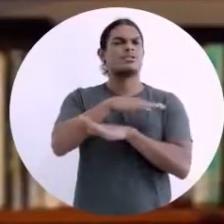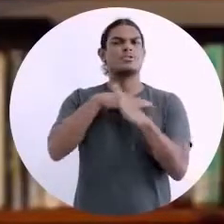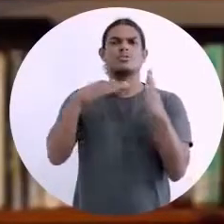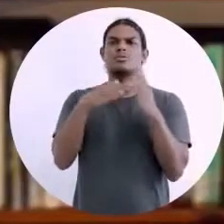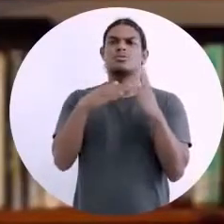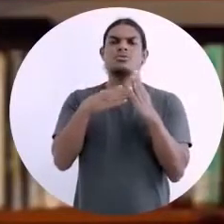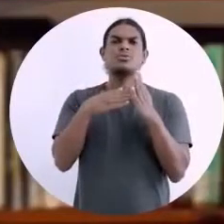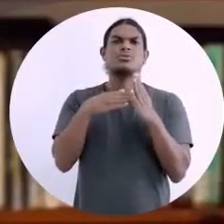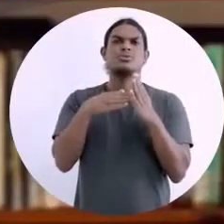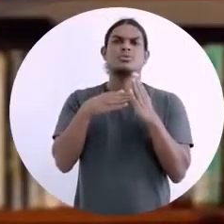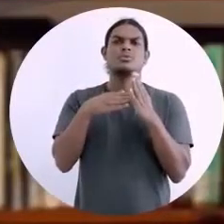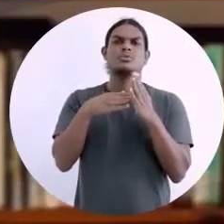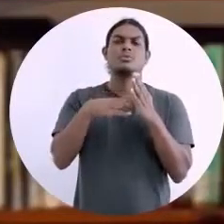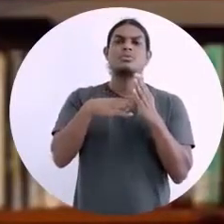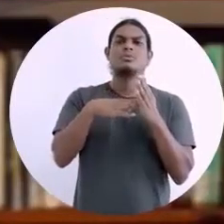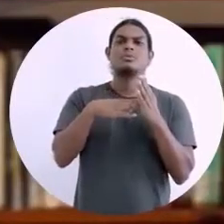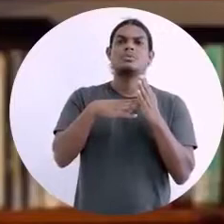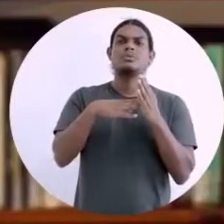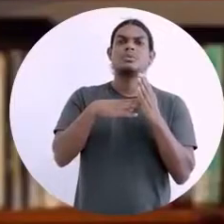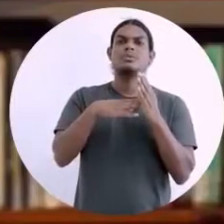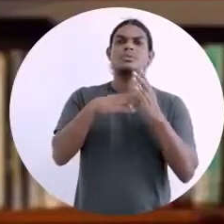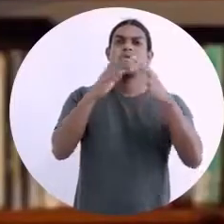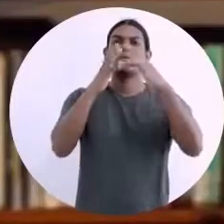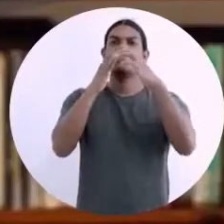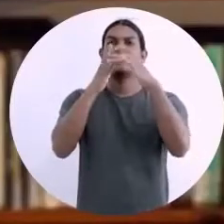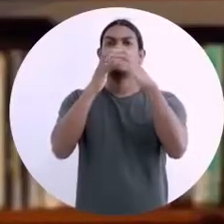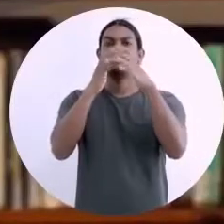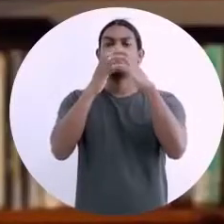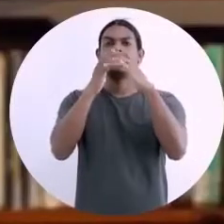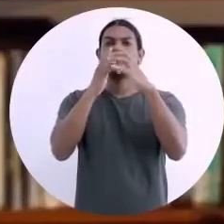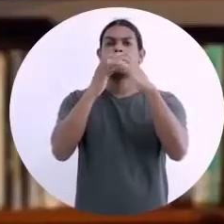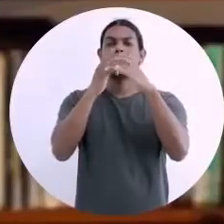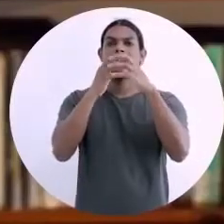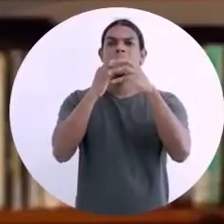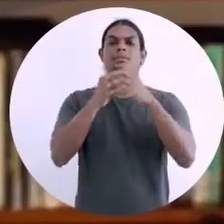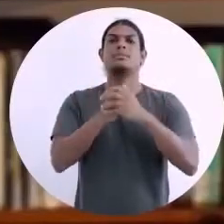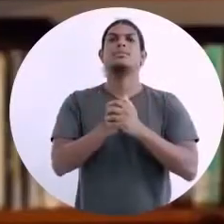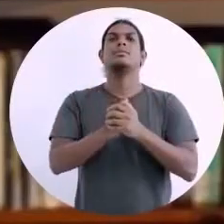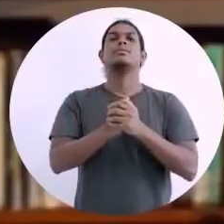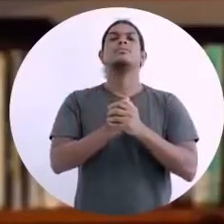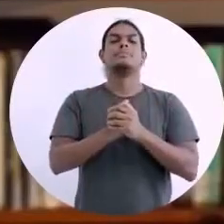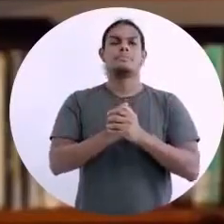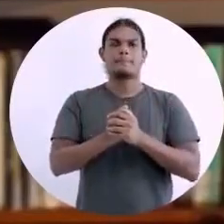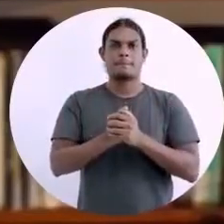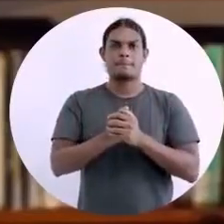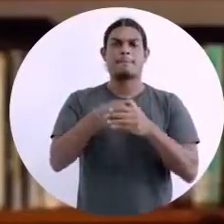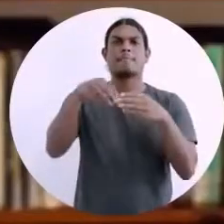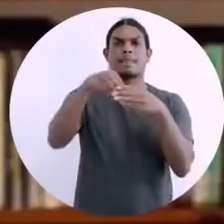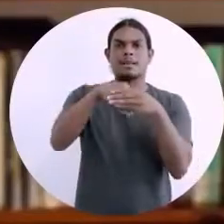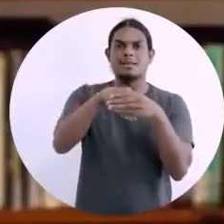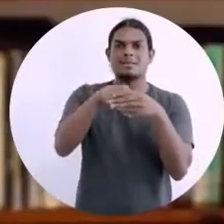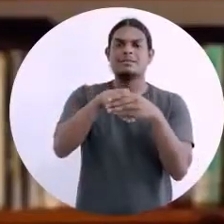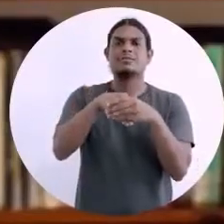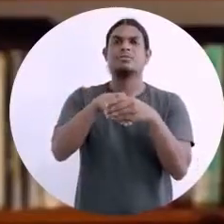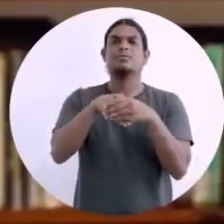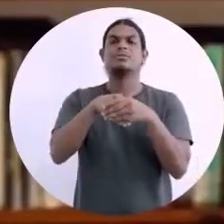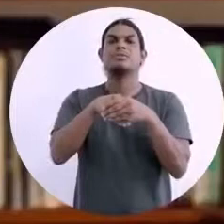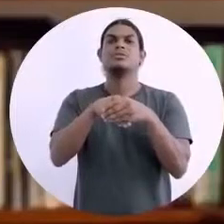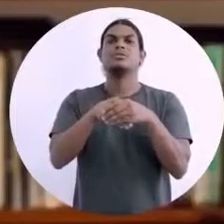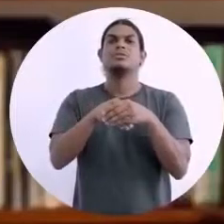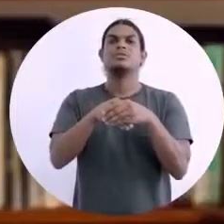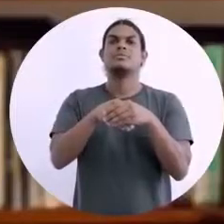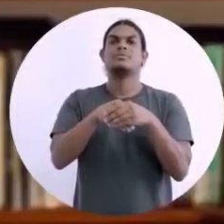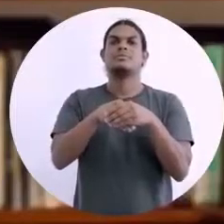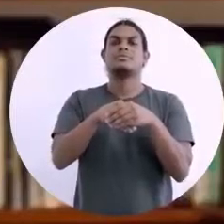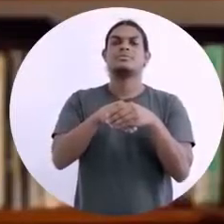exemplo, 788.92 trompete. O trompete está dentro de sopro, metais, o violino dentro de cordas. Ambos estão